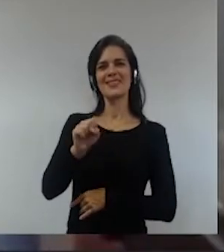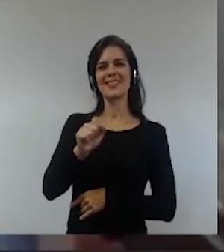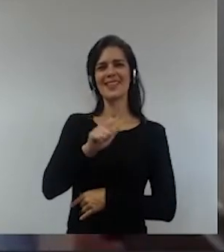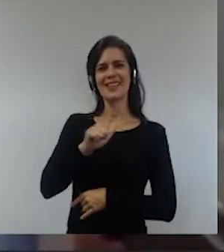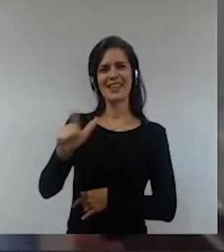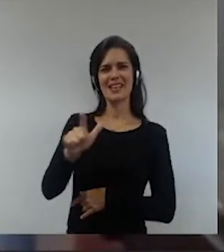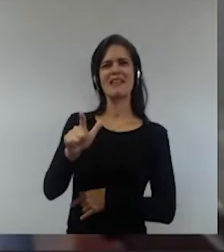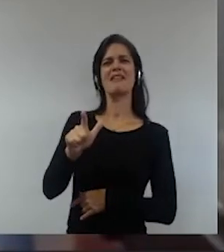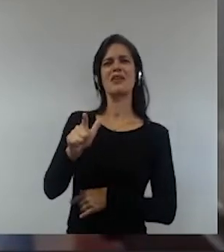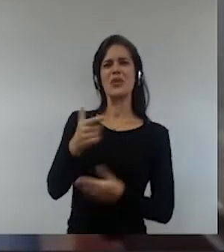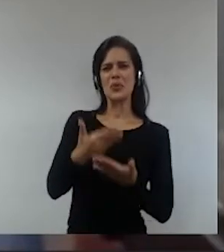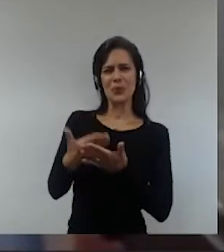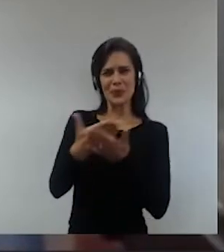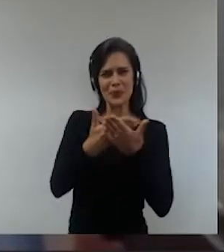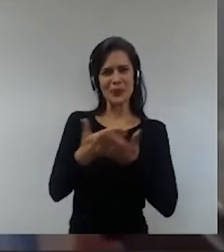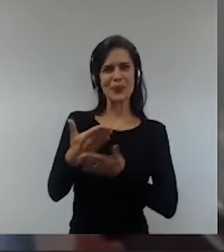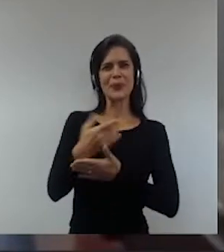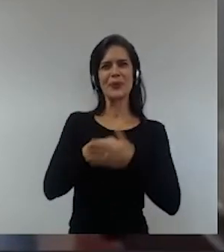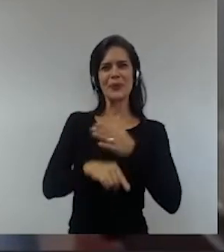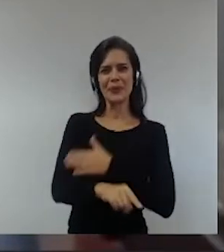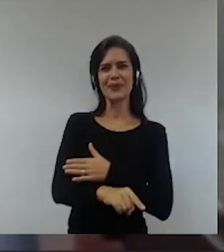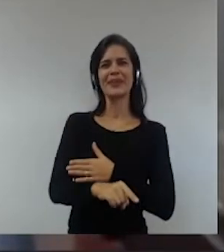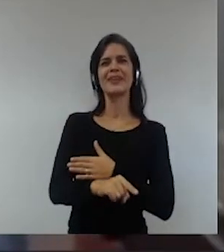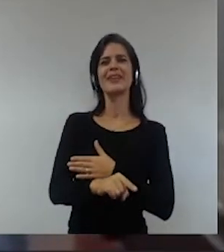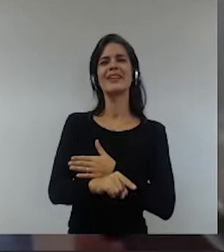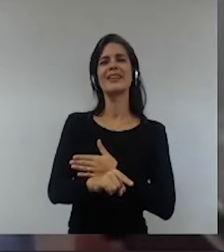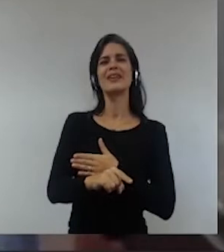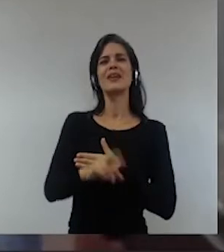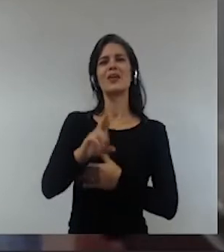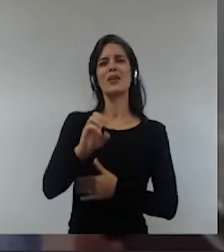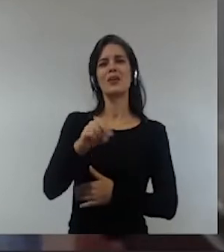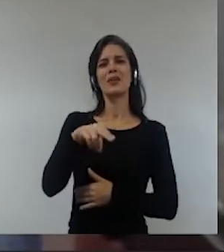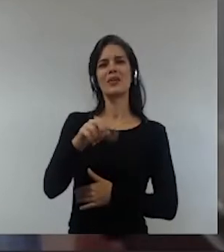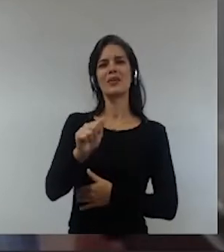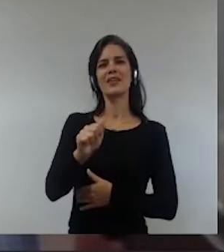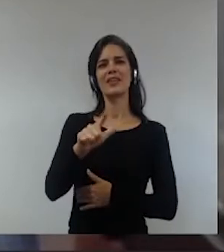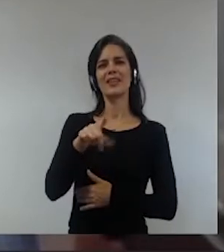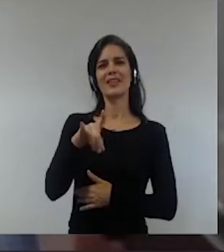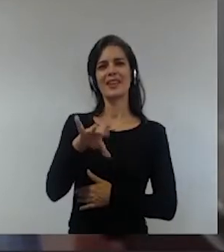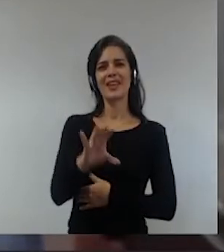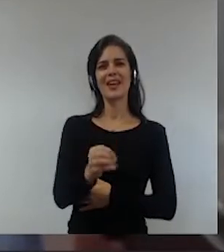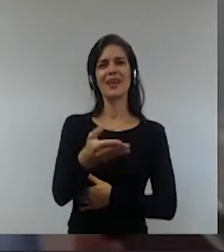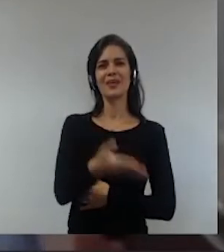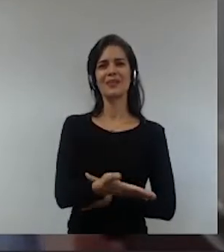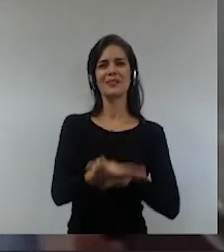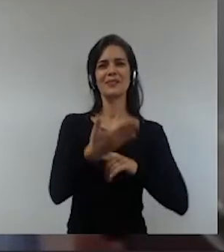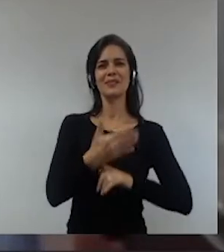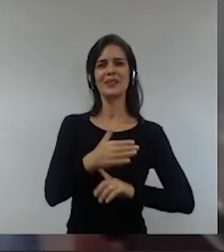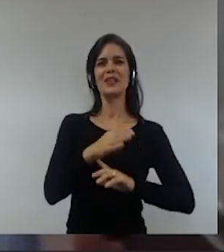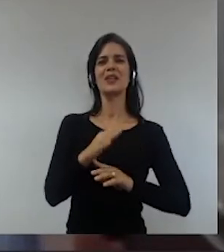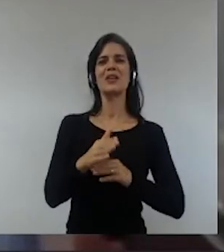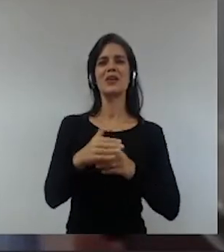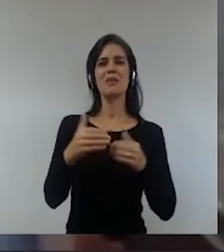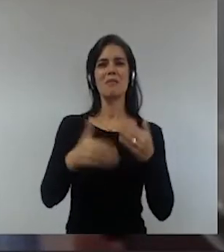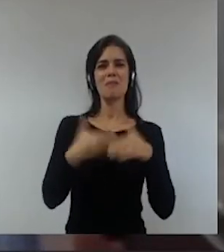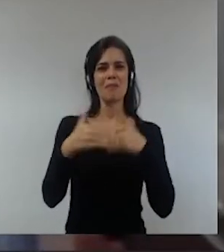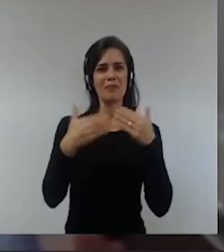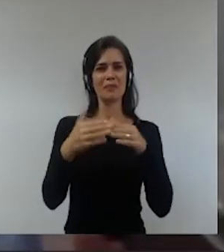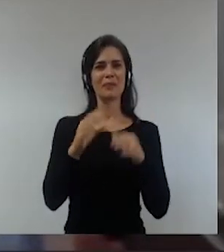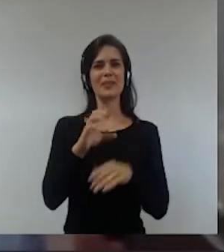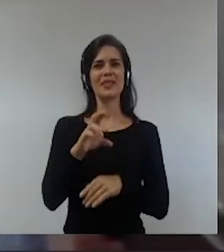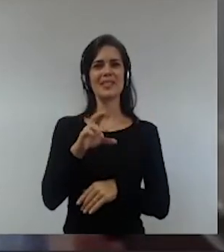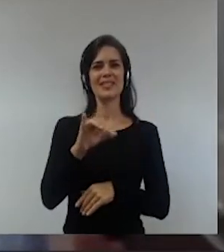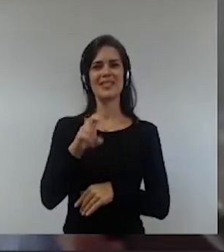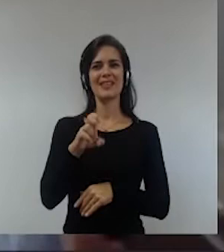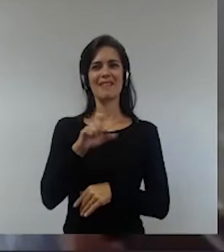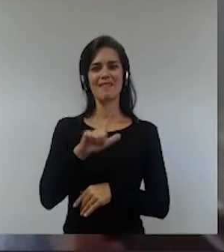processo civil, que é o professor Ronaldo Kramer, ele que preside a nossa Comissão Especial do Código de Processo Civil. É uma alegria, portanto, estar aqui